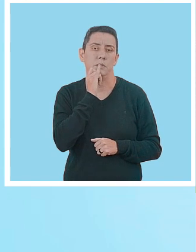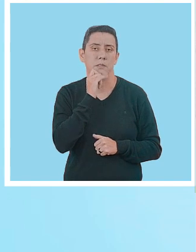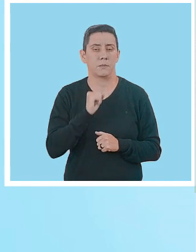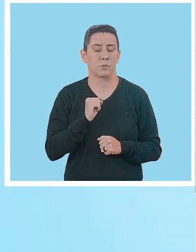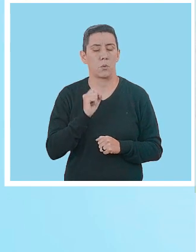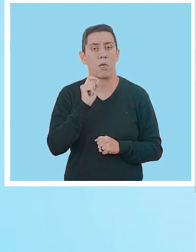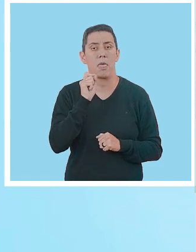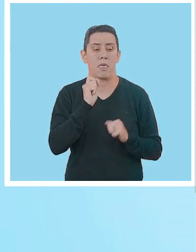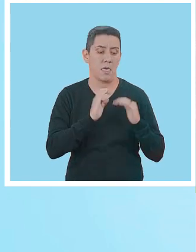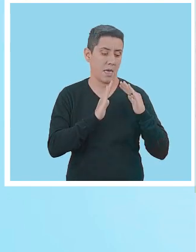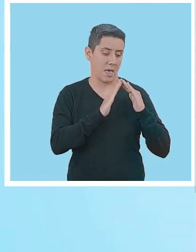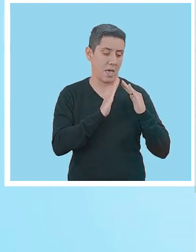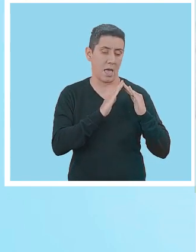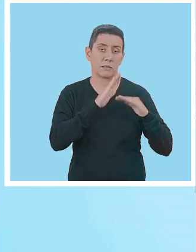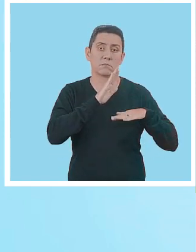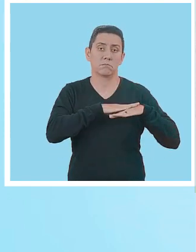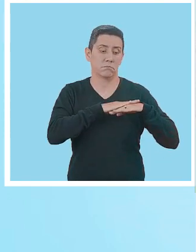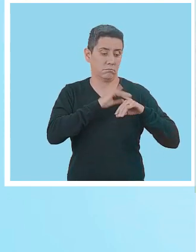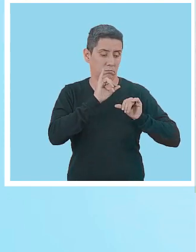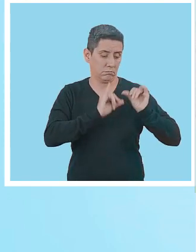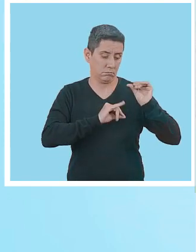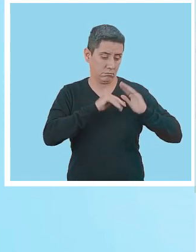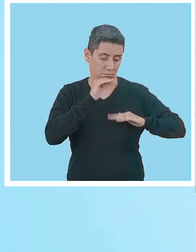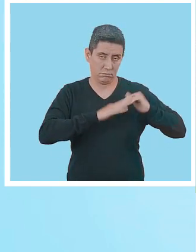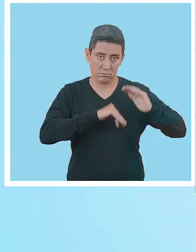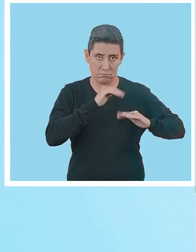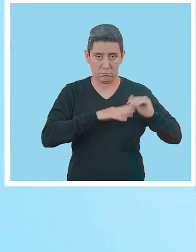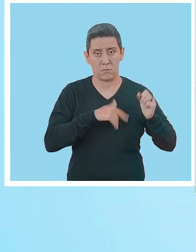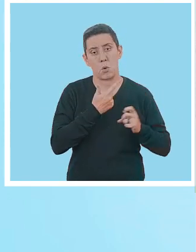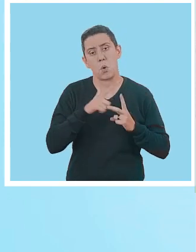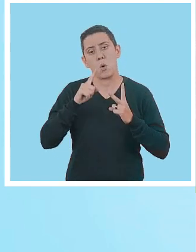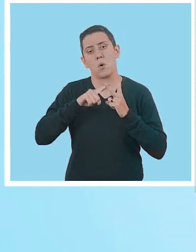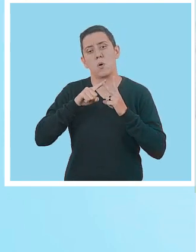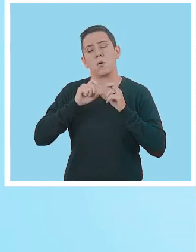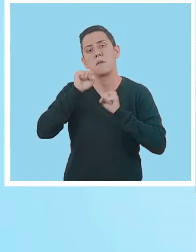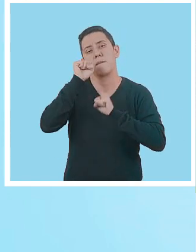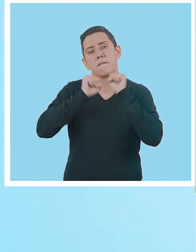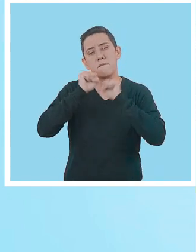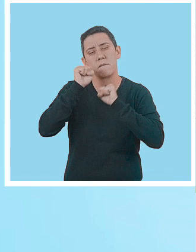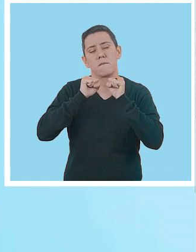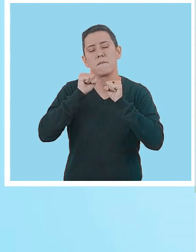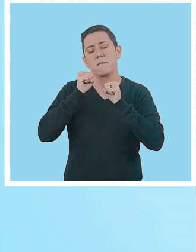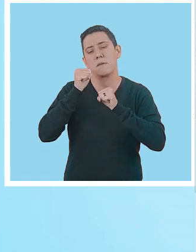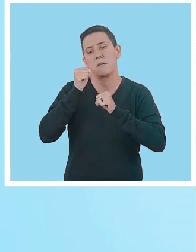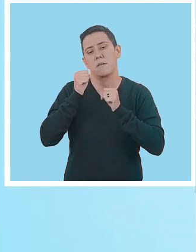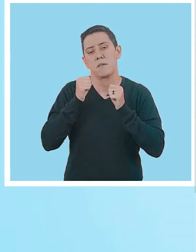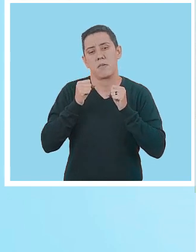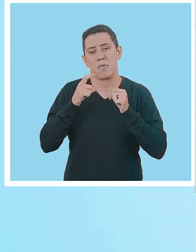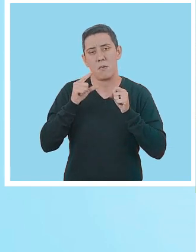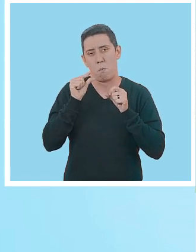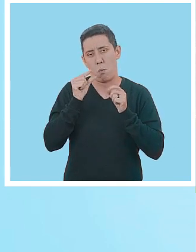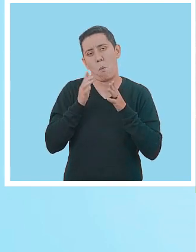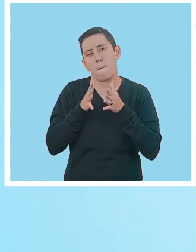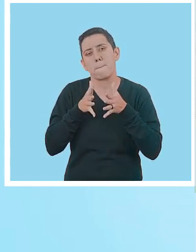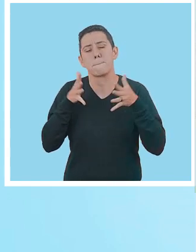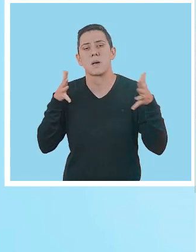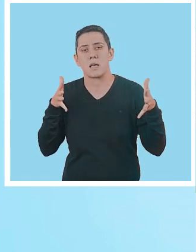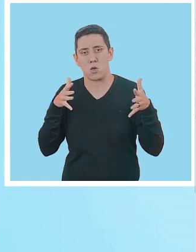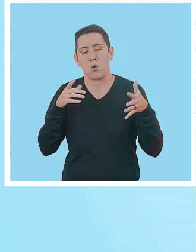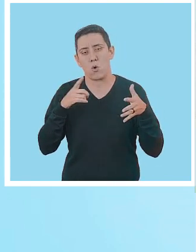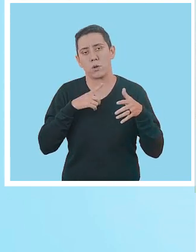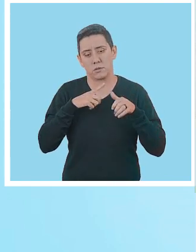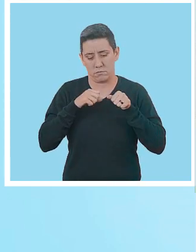Residencial até passando pelo comercial Industrial que são usinas um pouco maiores mas ainda de